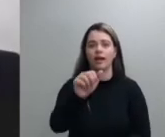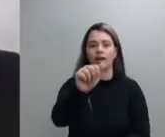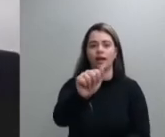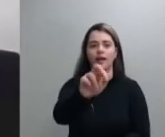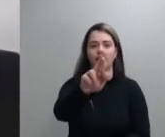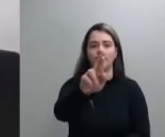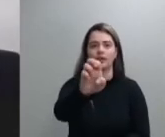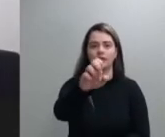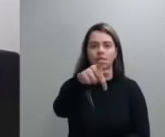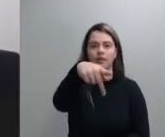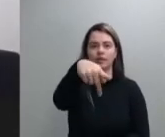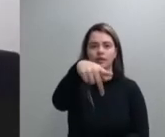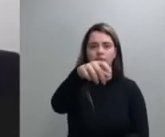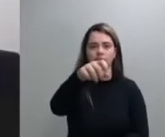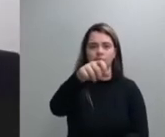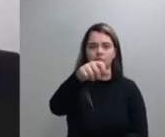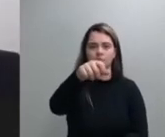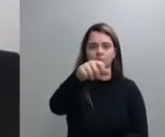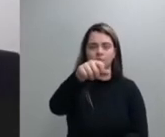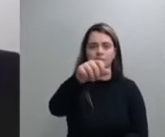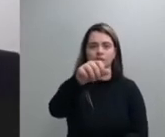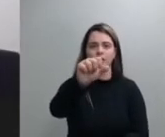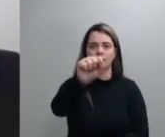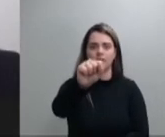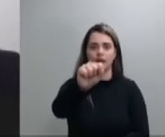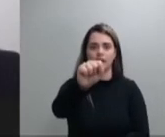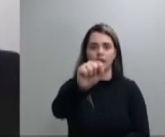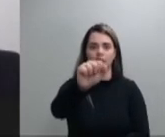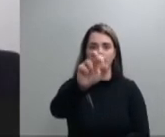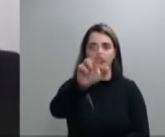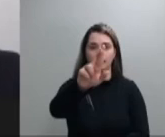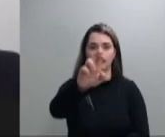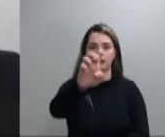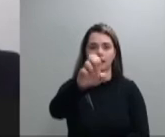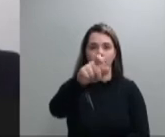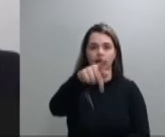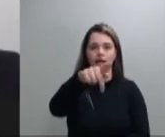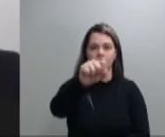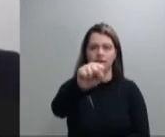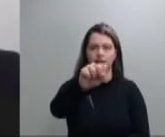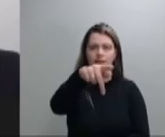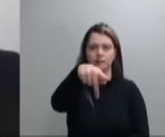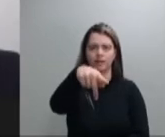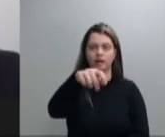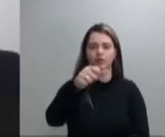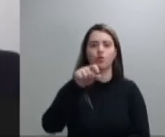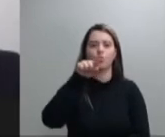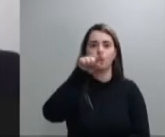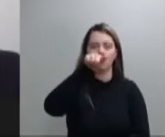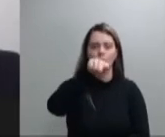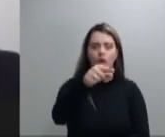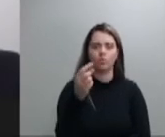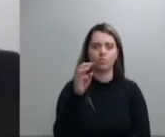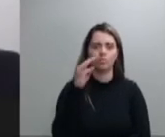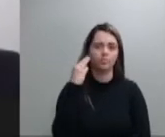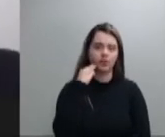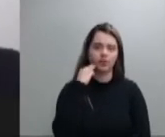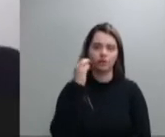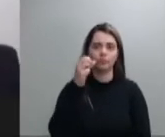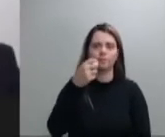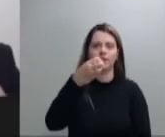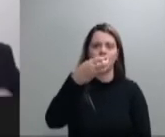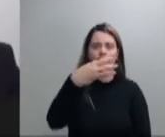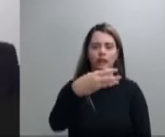14 do Maranhão o destaque foi feito pelo ministro Napoleão